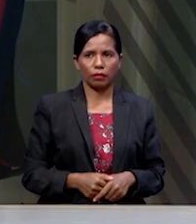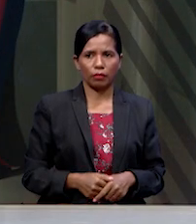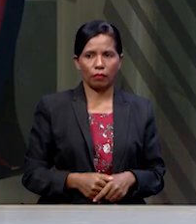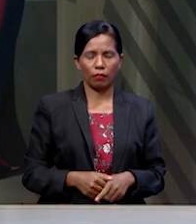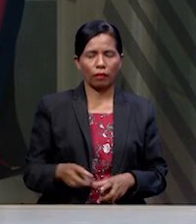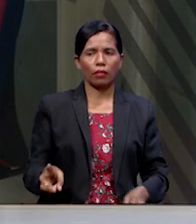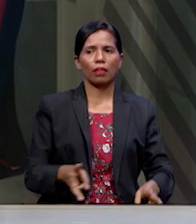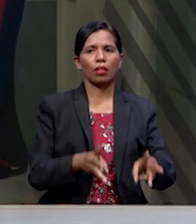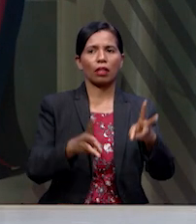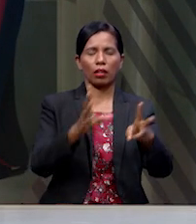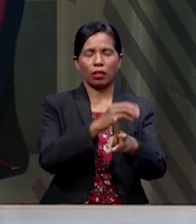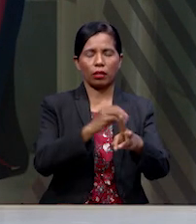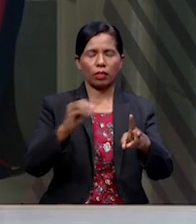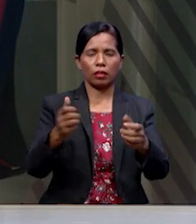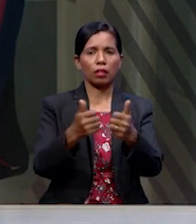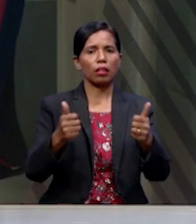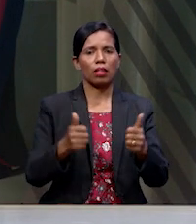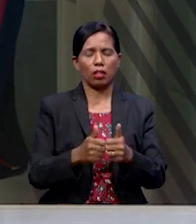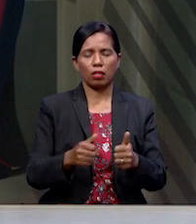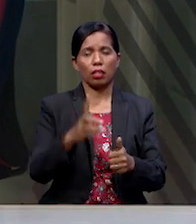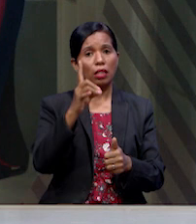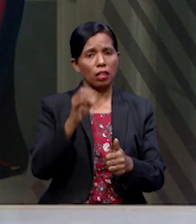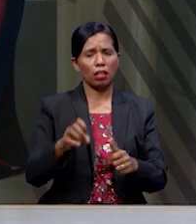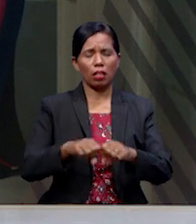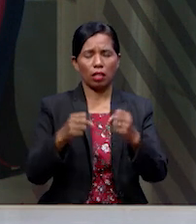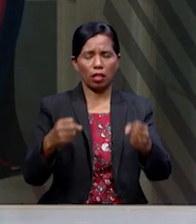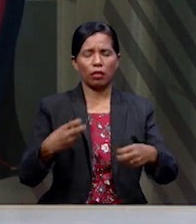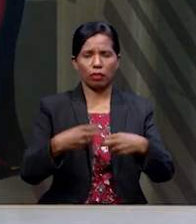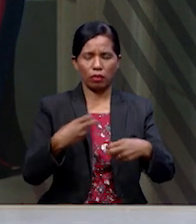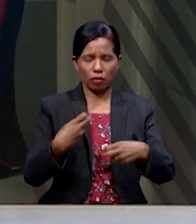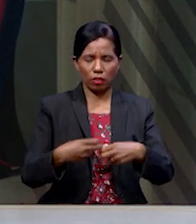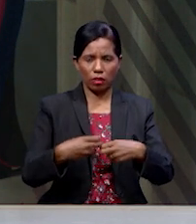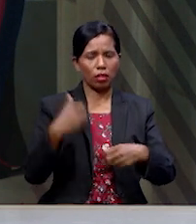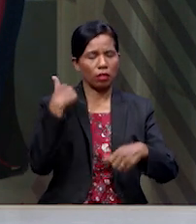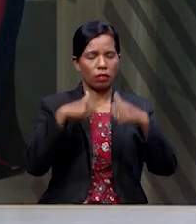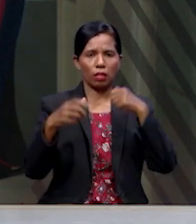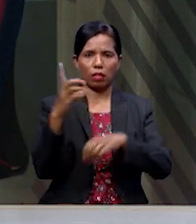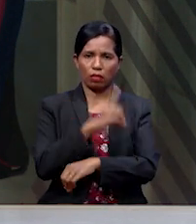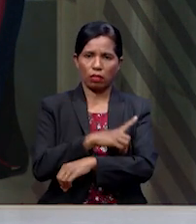Esta direção para uma estoa clara e condicionada dificulta como de adicir a atividade lor-loron.